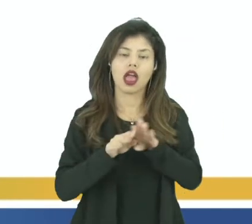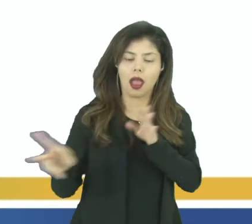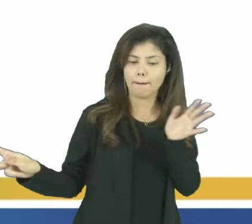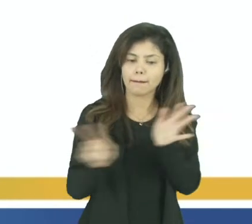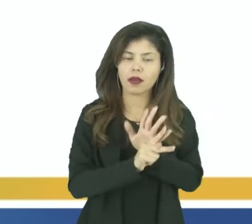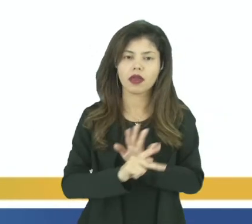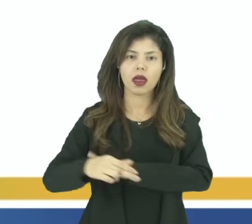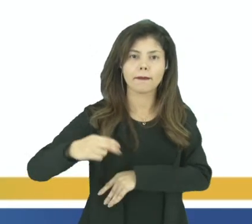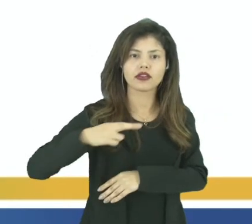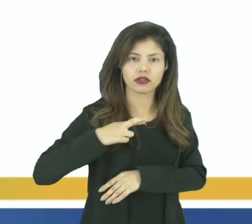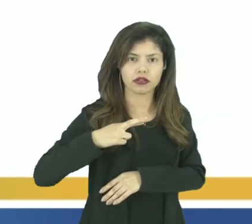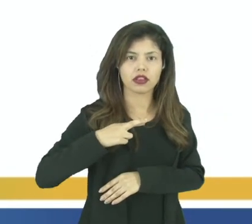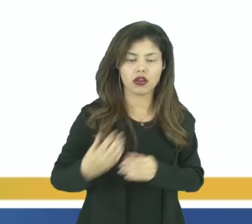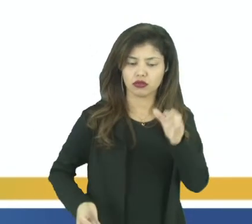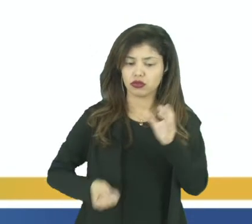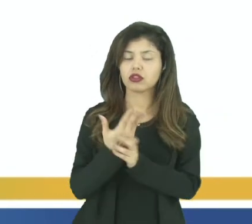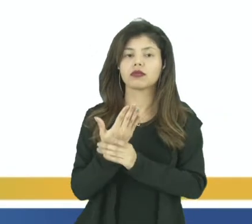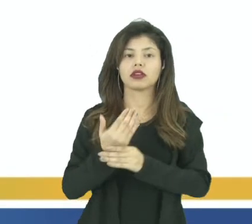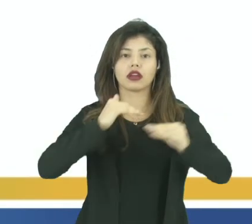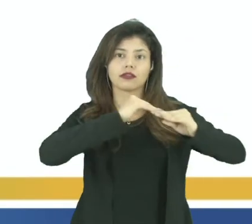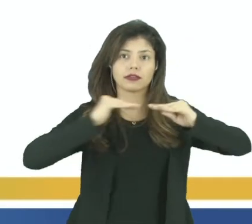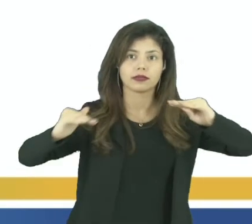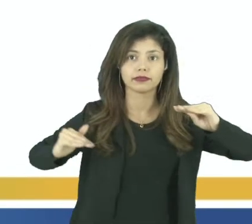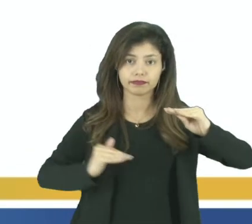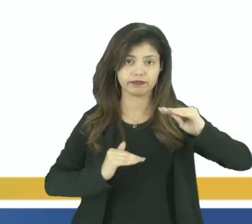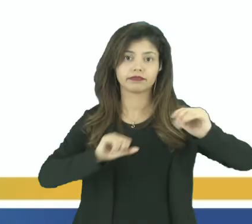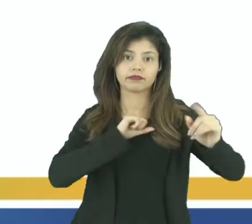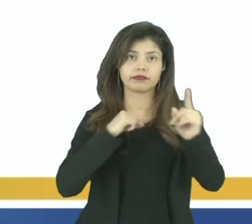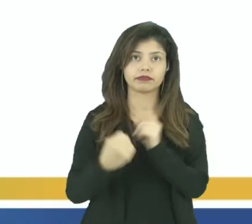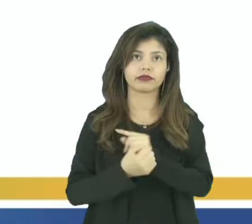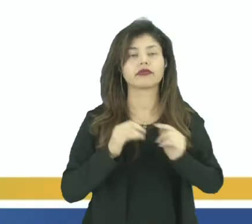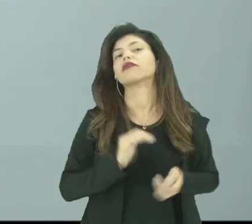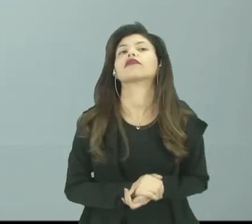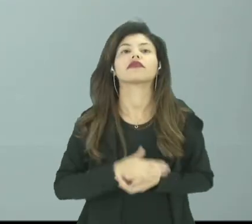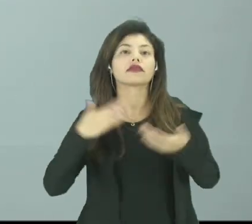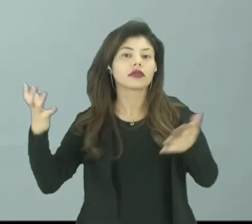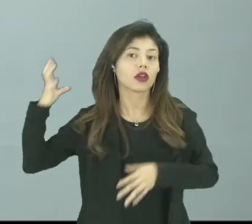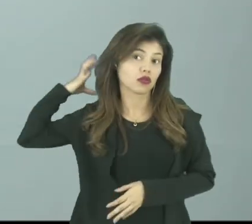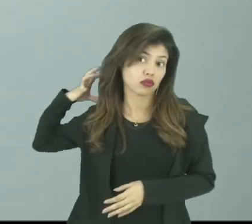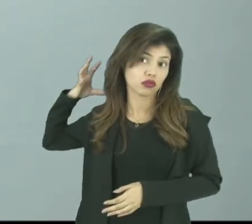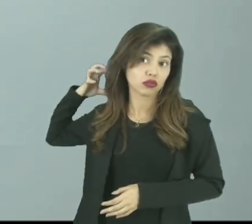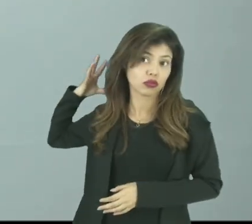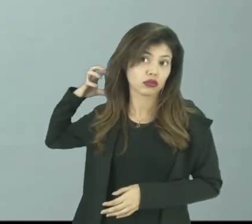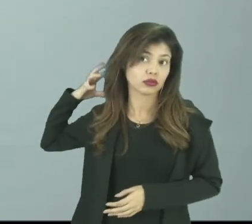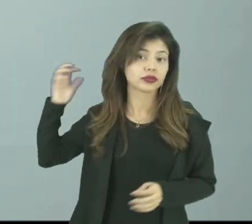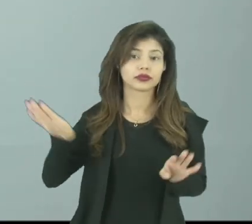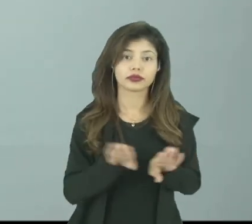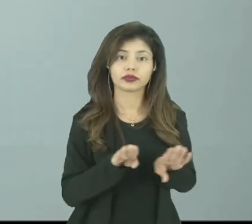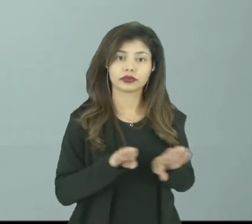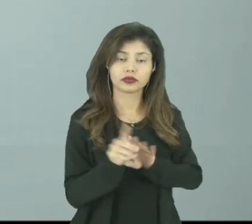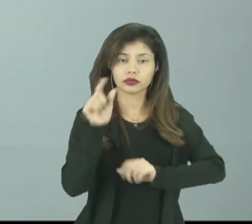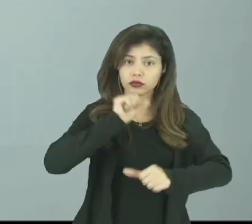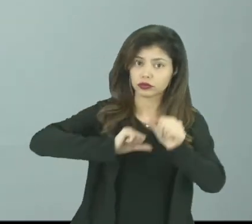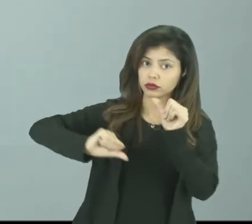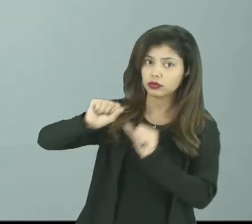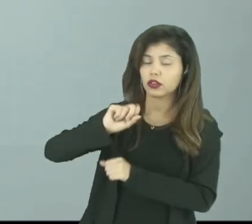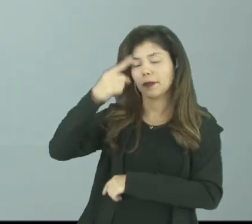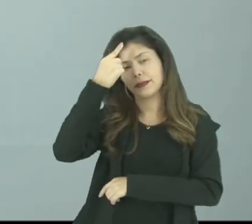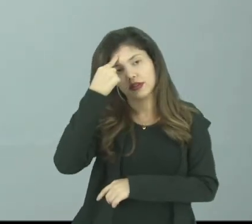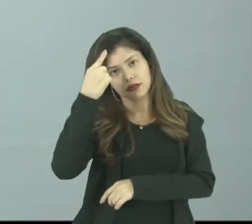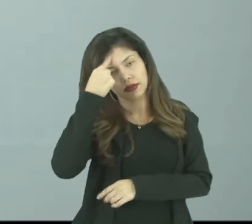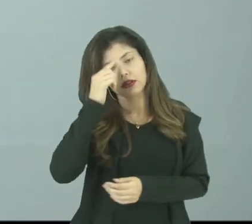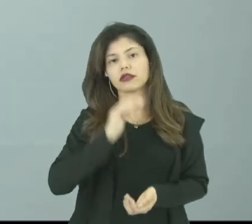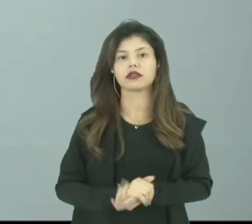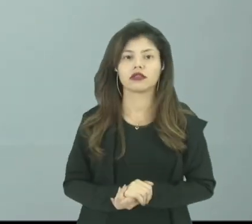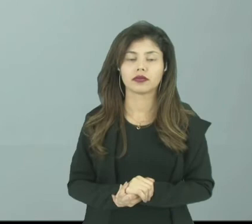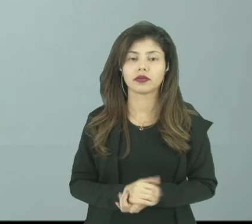propriedade privada com o surgimento das desigualdades sociais. Então, gente, Rousseau, ele é contrário totalmente ao pensamento de Hobbes